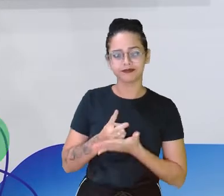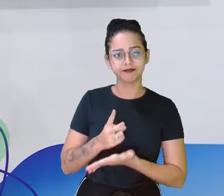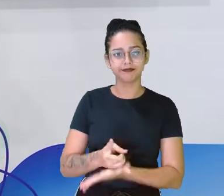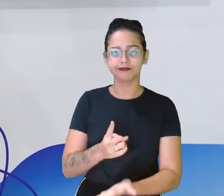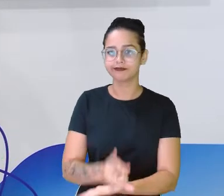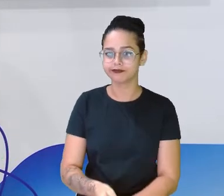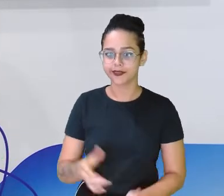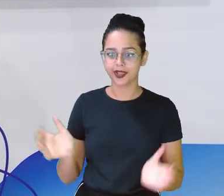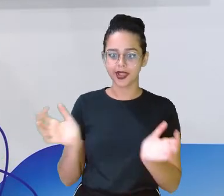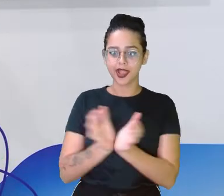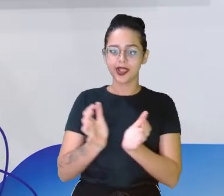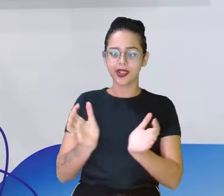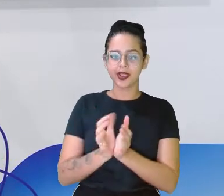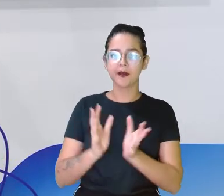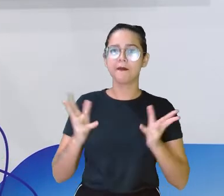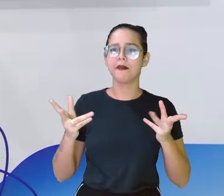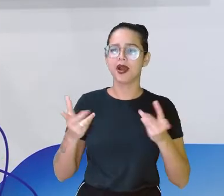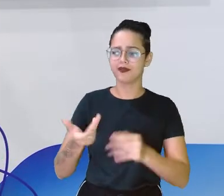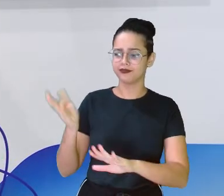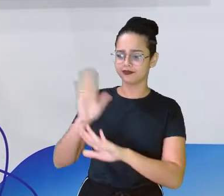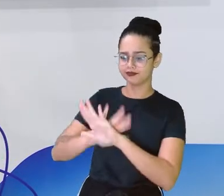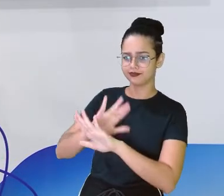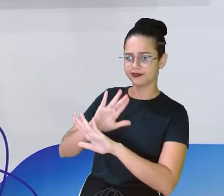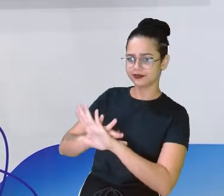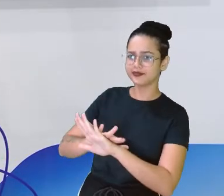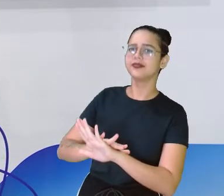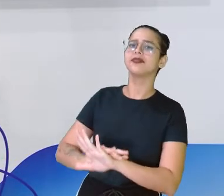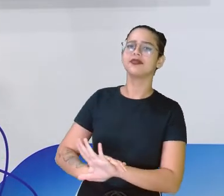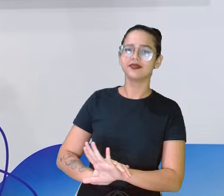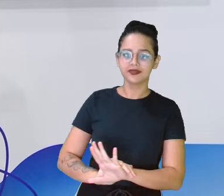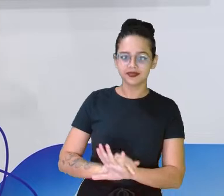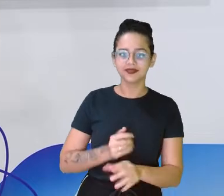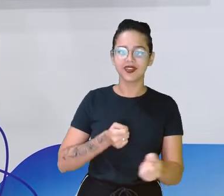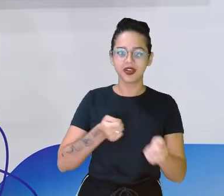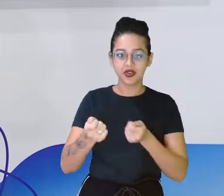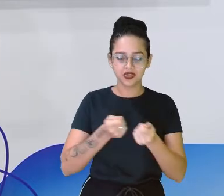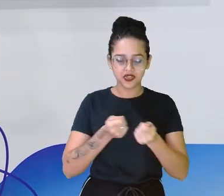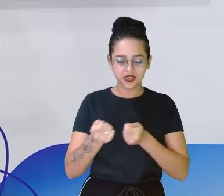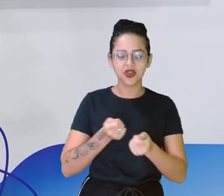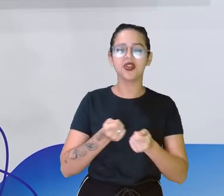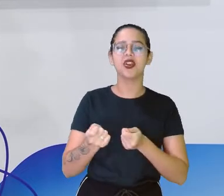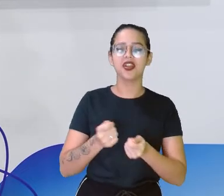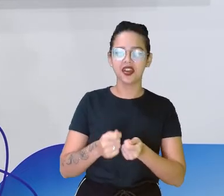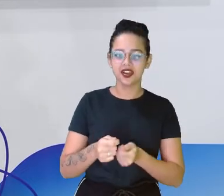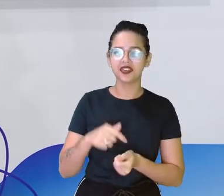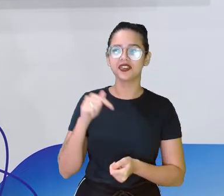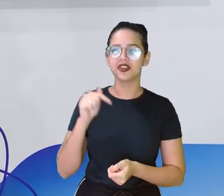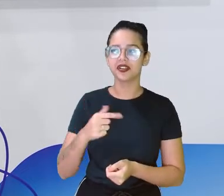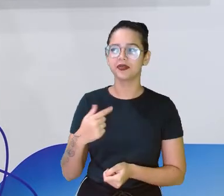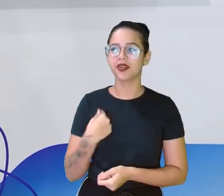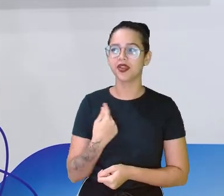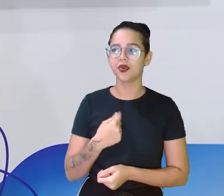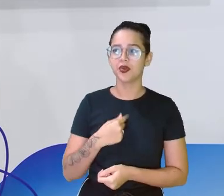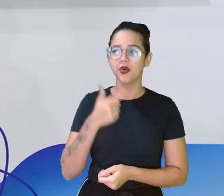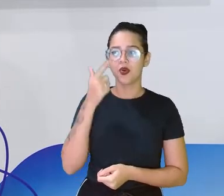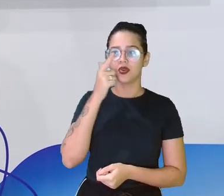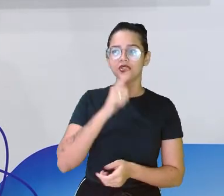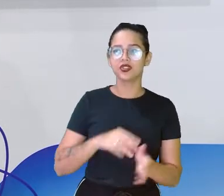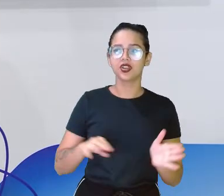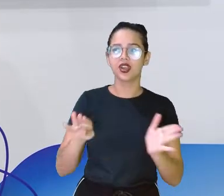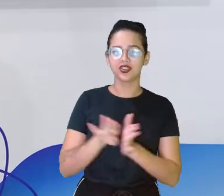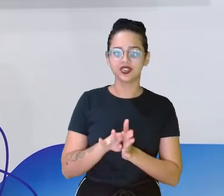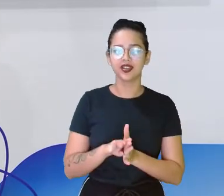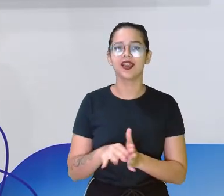Essa equipe maravilhosa da produção que está comandando aqui para que eu consiga